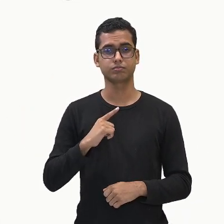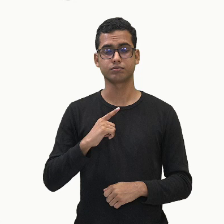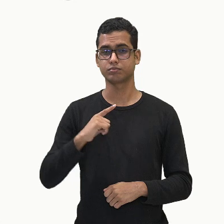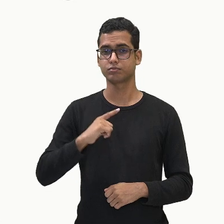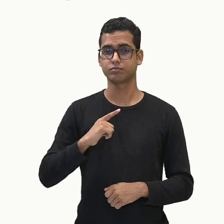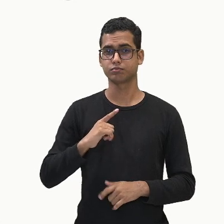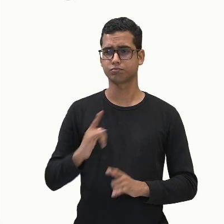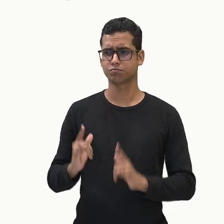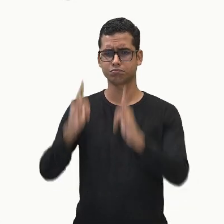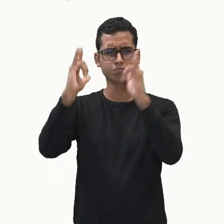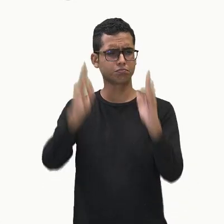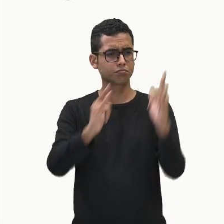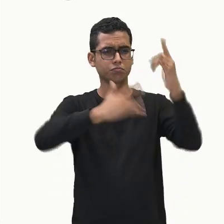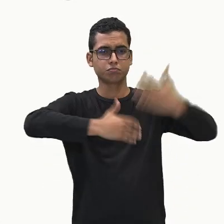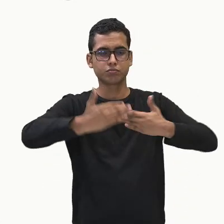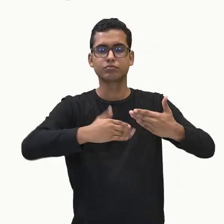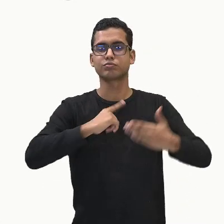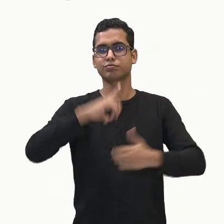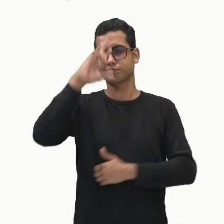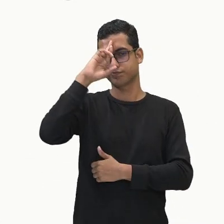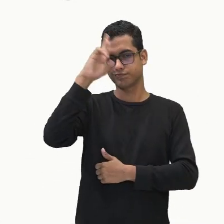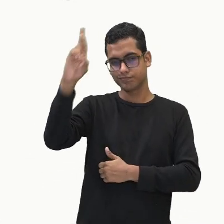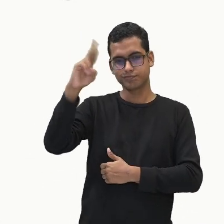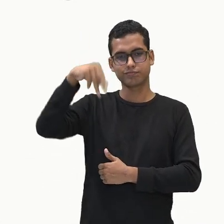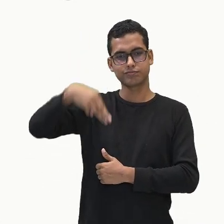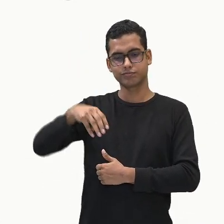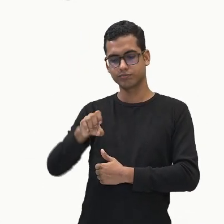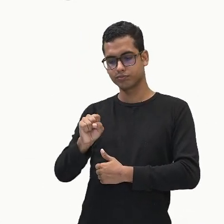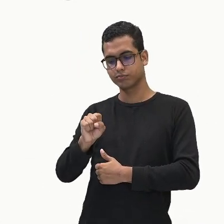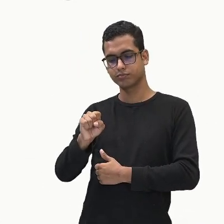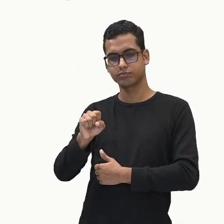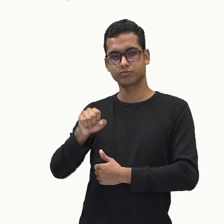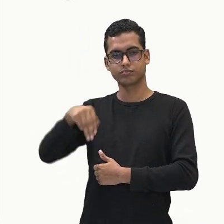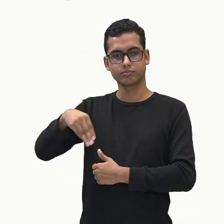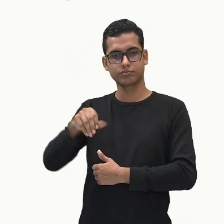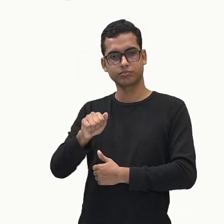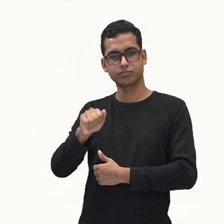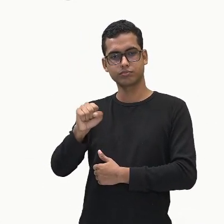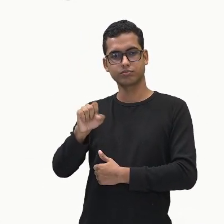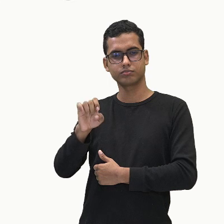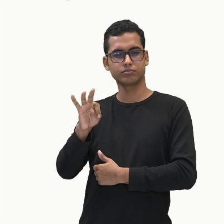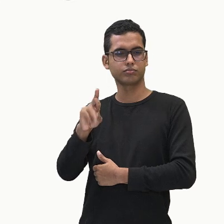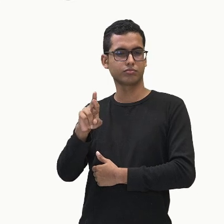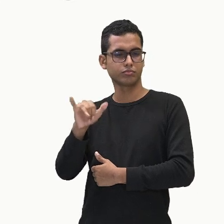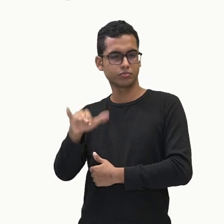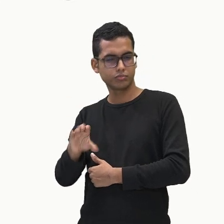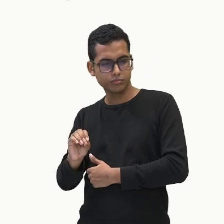mestre, né, de obras acompanhando os albañiles, por exemplo,